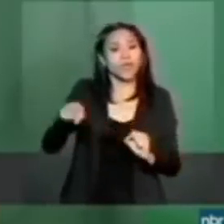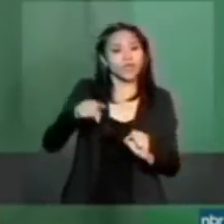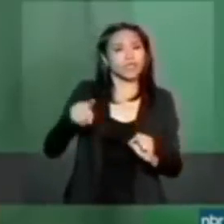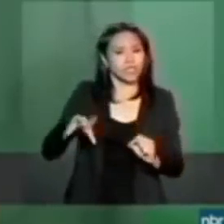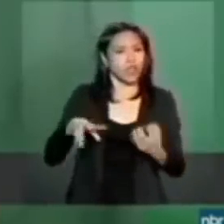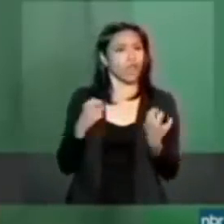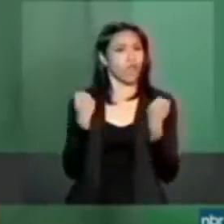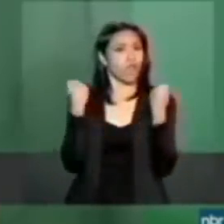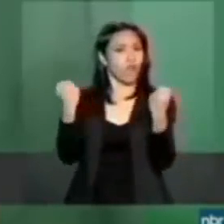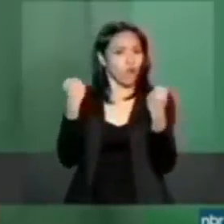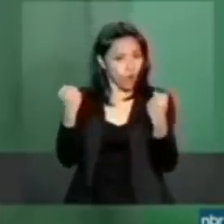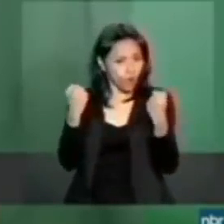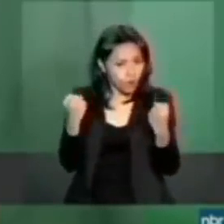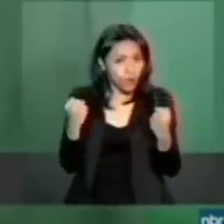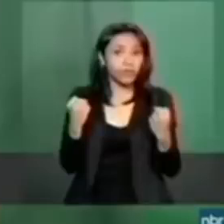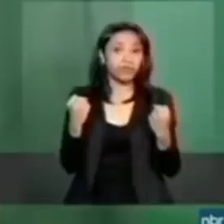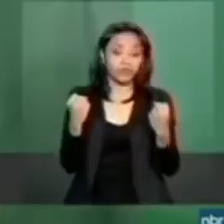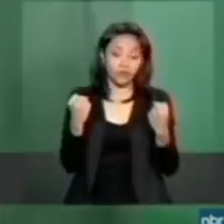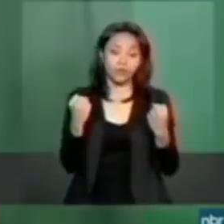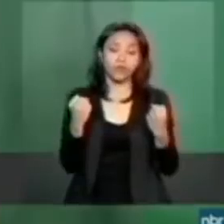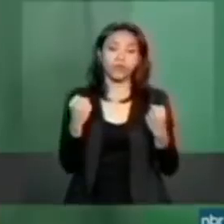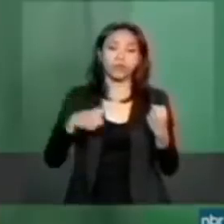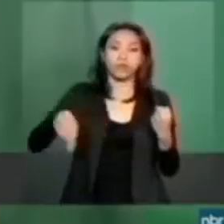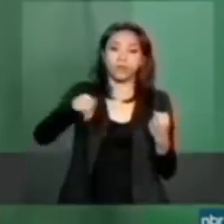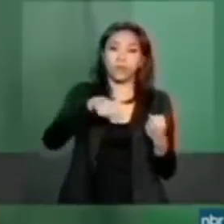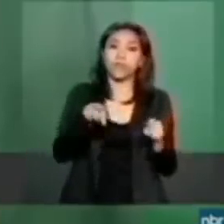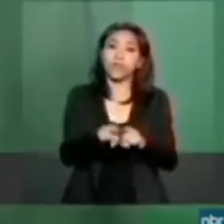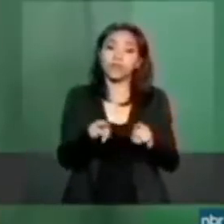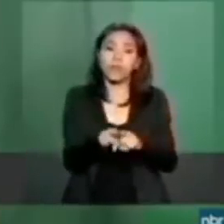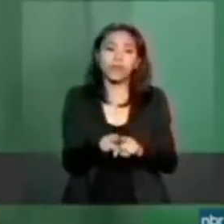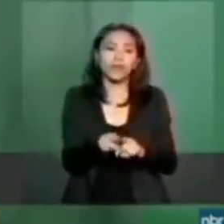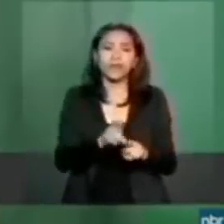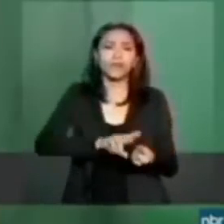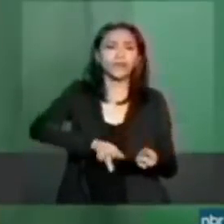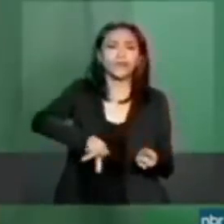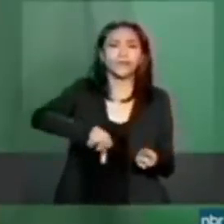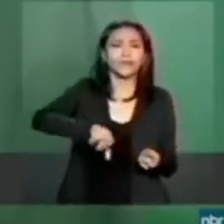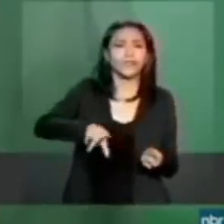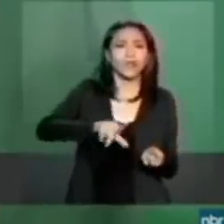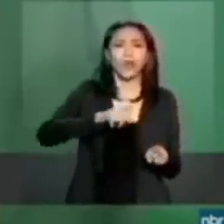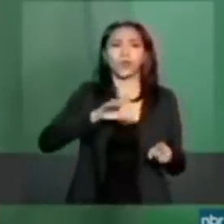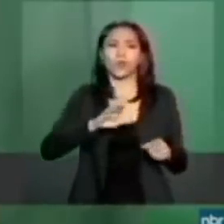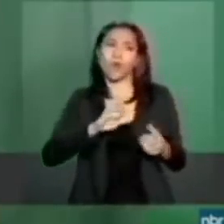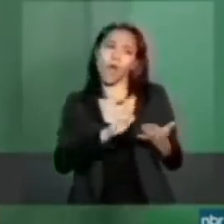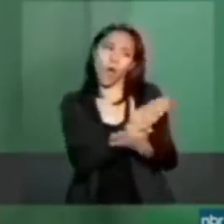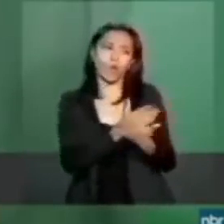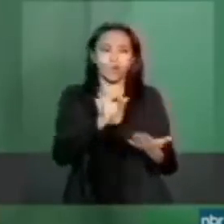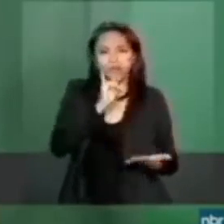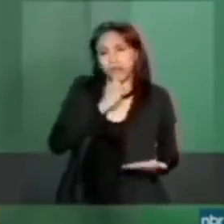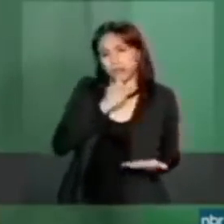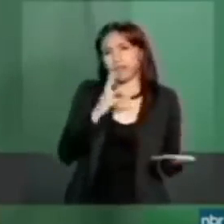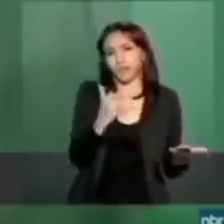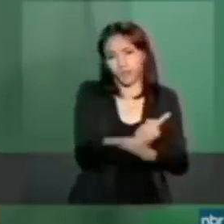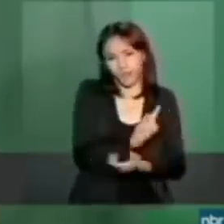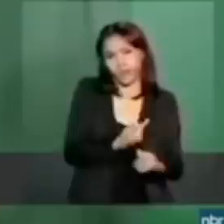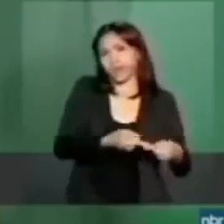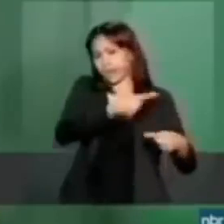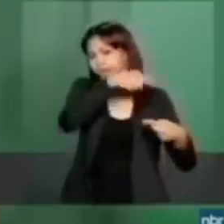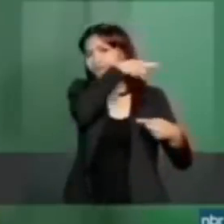mais fortes e isentos. E não sejam, como alguns infelizmente o foram há pouco tempo